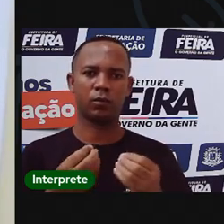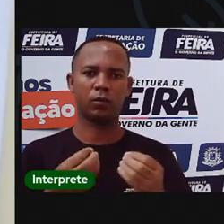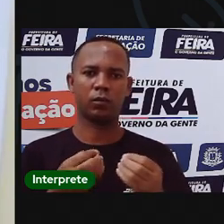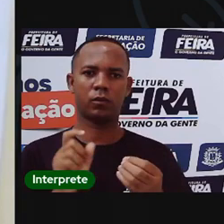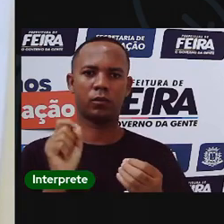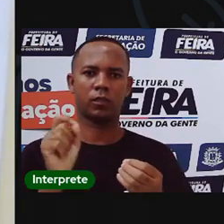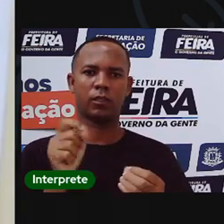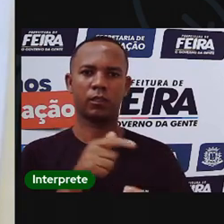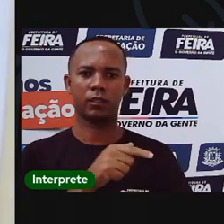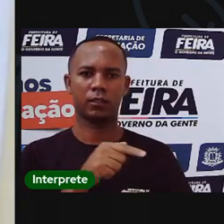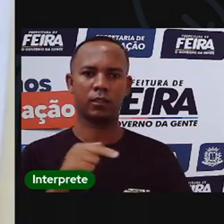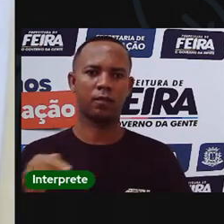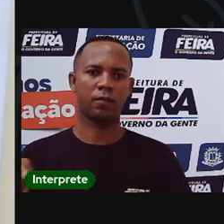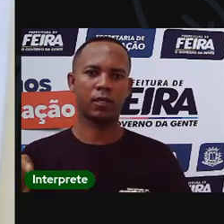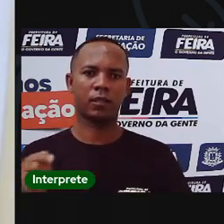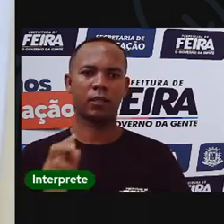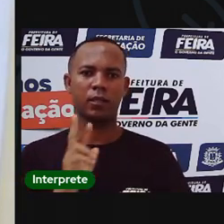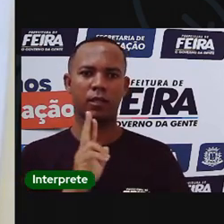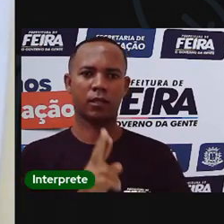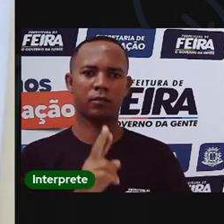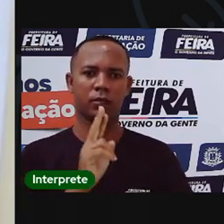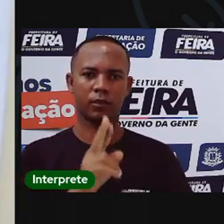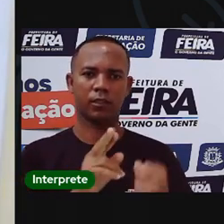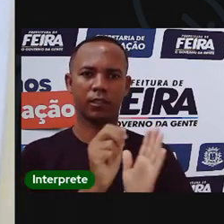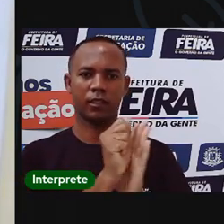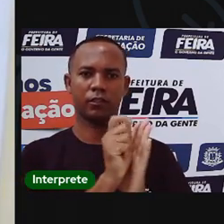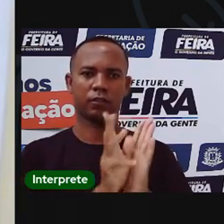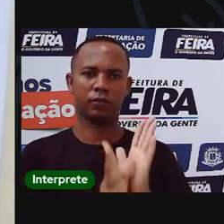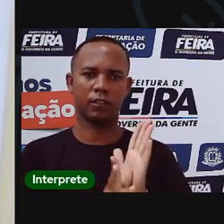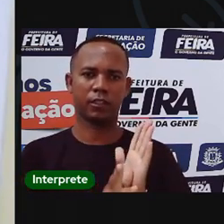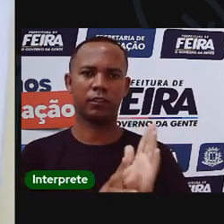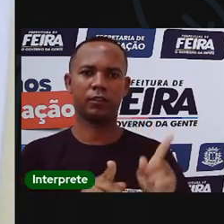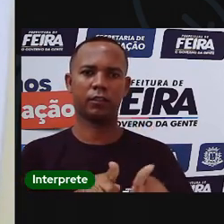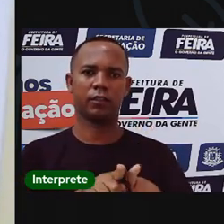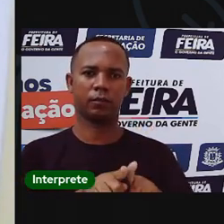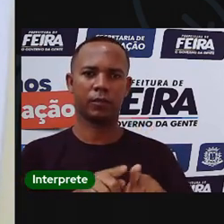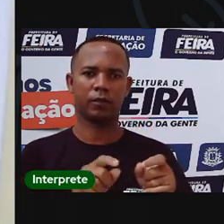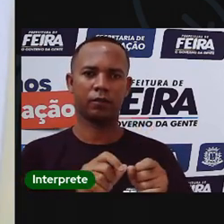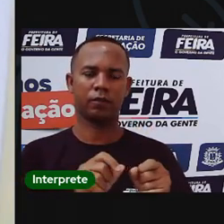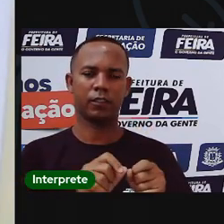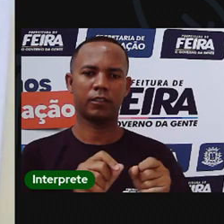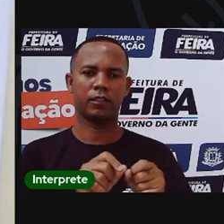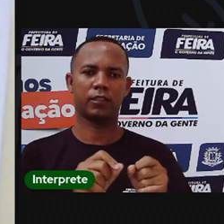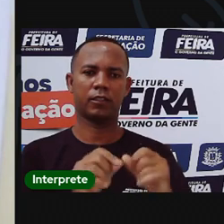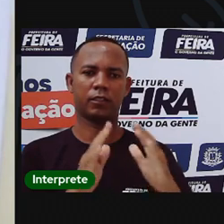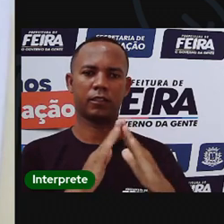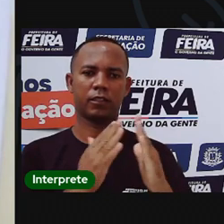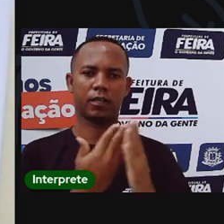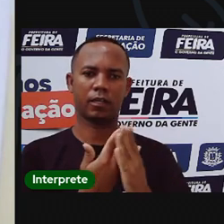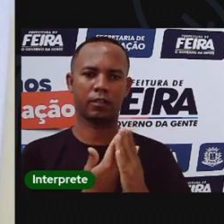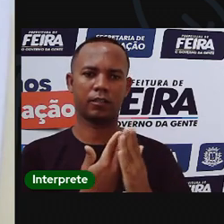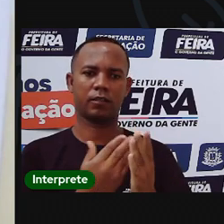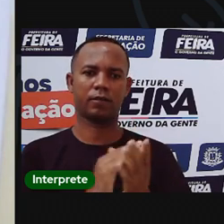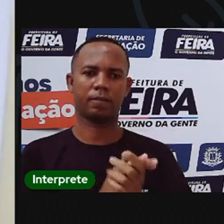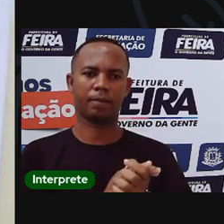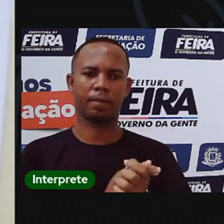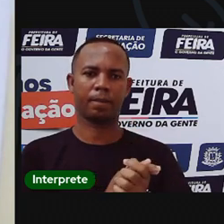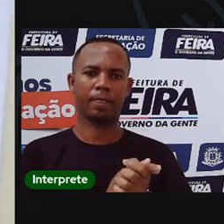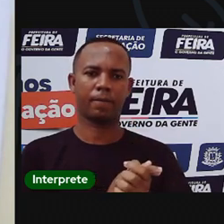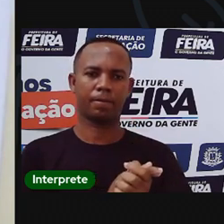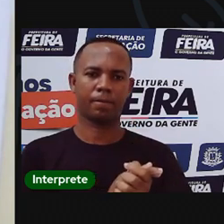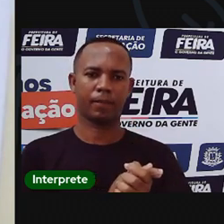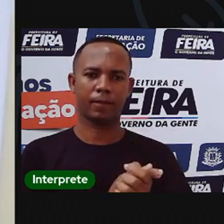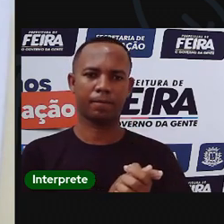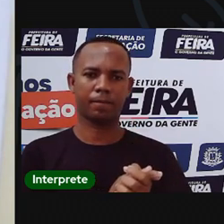né, a semana para responder essas atividades. Né? Tá fazendo essas atividades que foram sugeridas, tá?